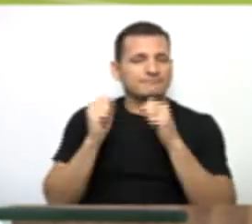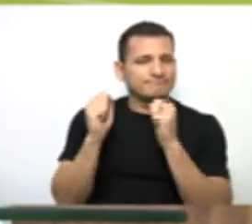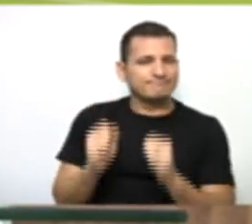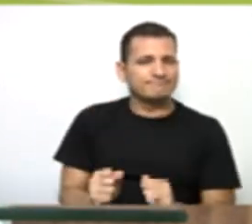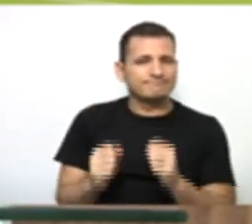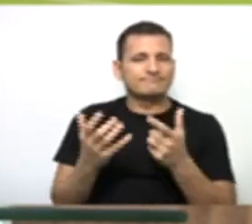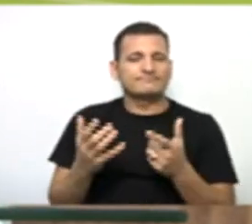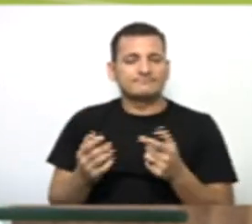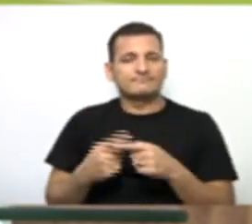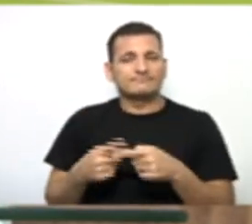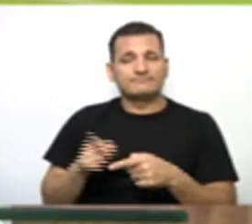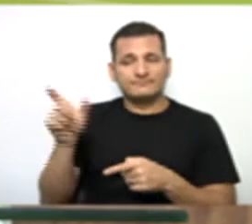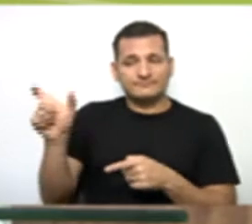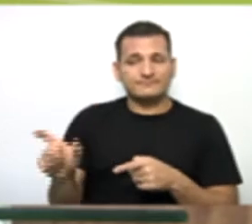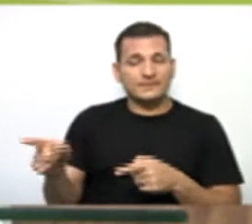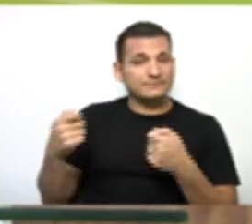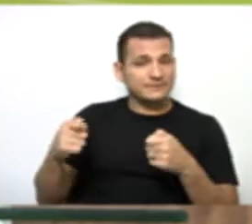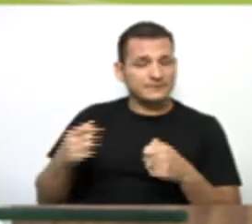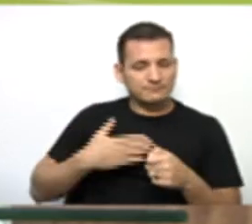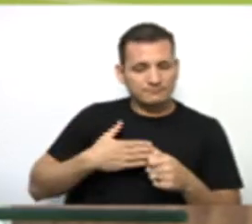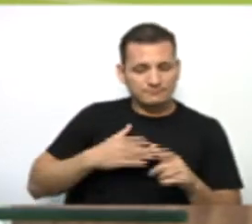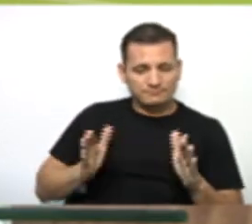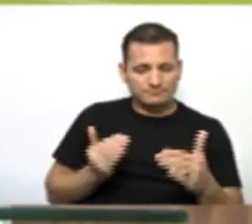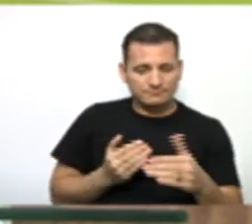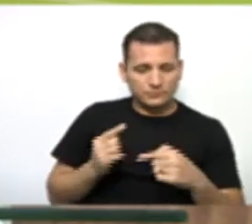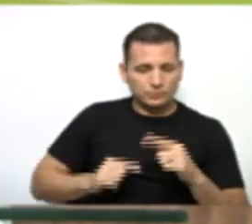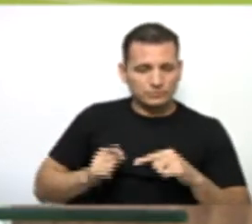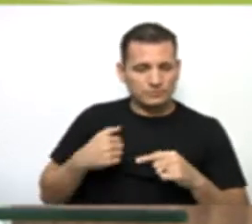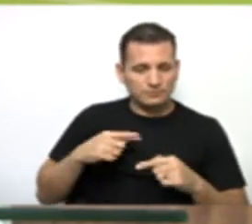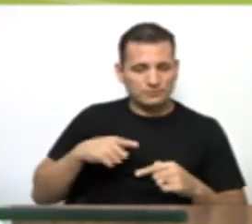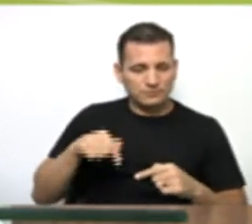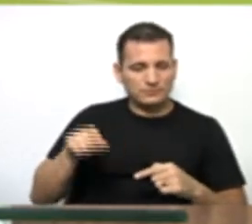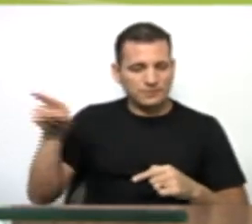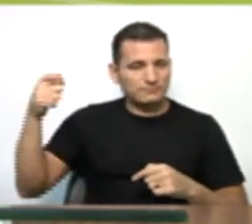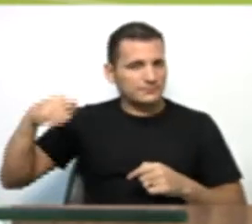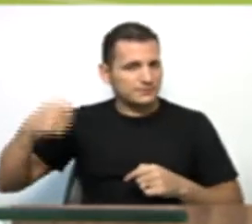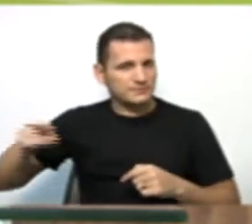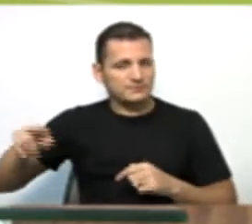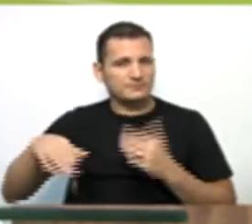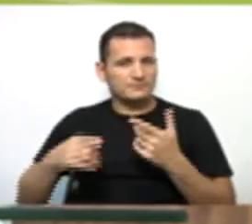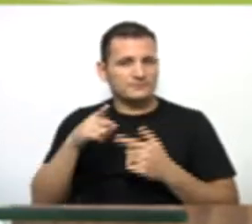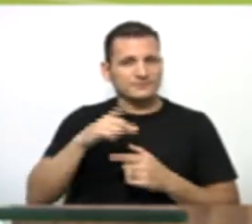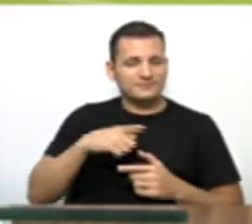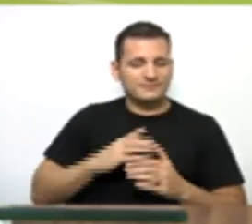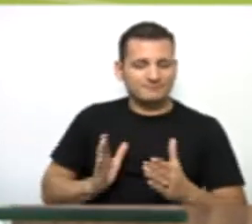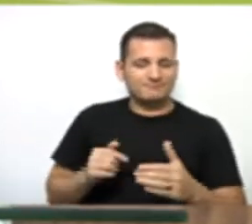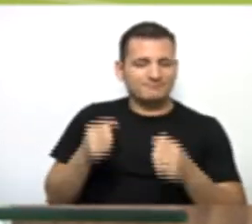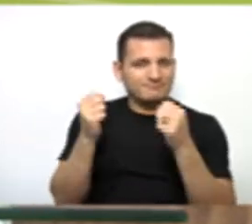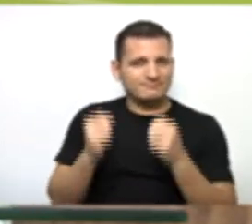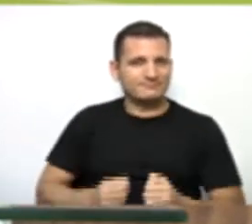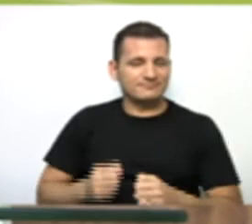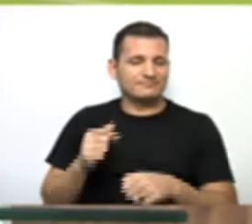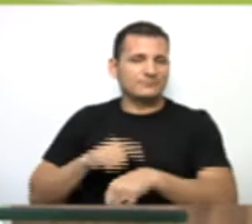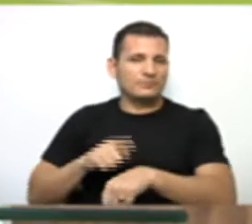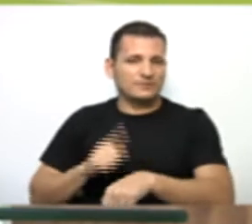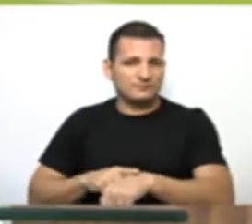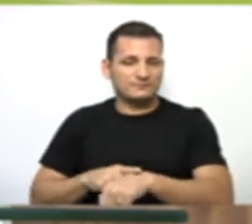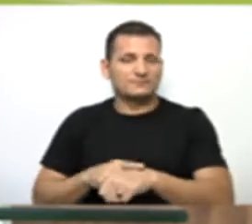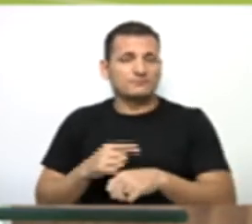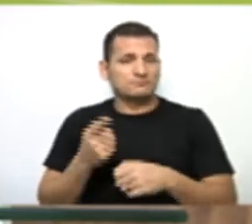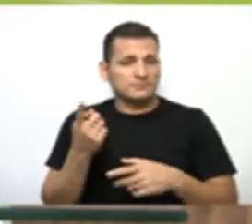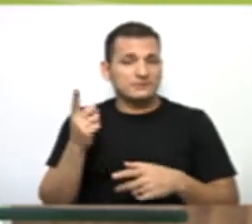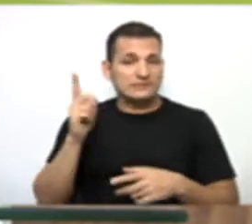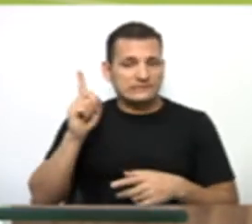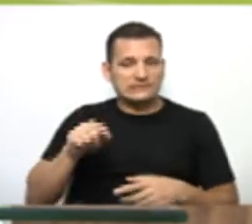sabe, gente, ele está precisando do meu produto e eu tenho o produto que ele precisa. Então você tem o poder naquele momento. E isso é importante, porque